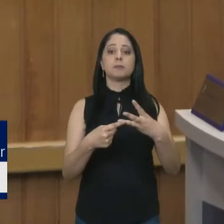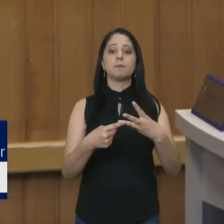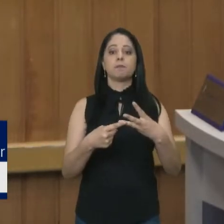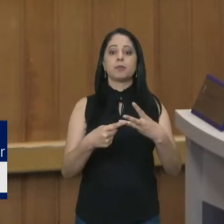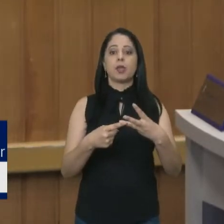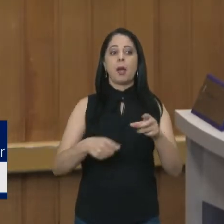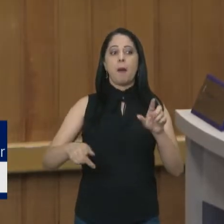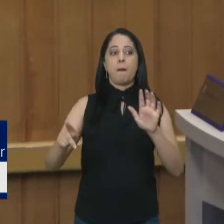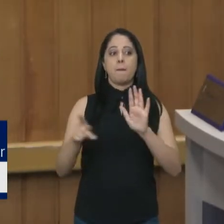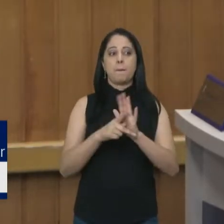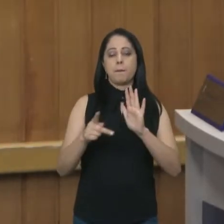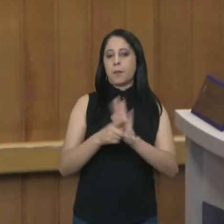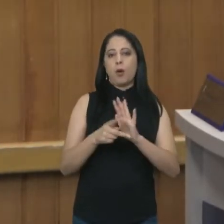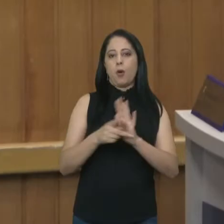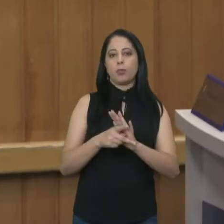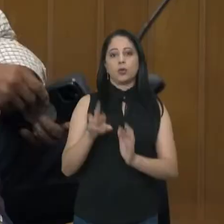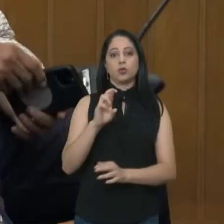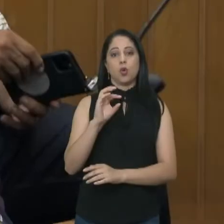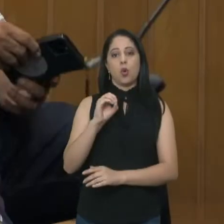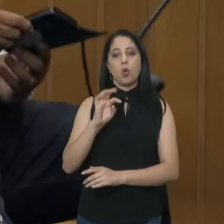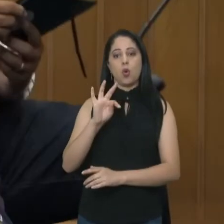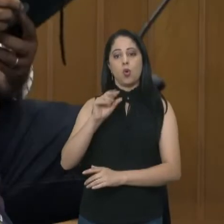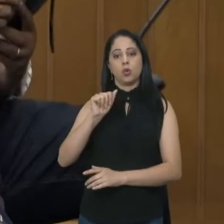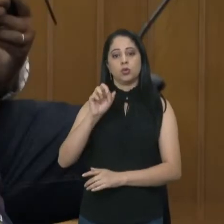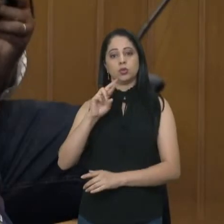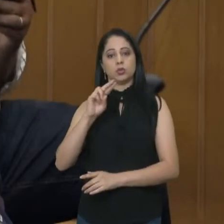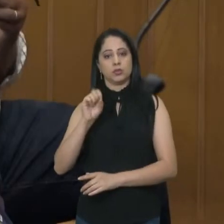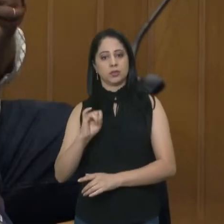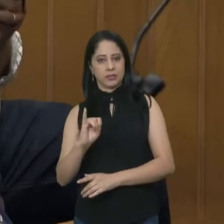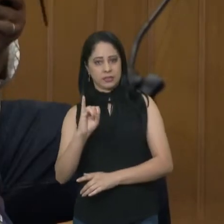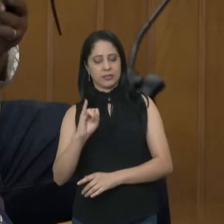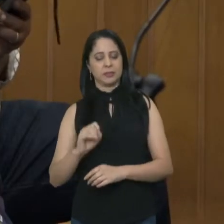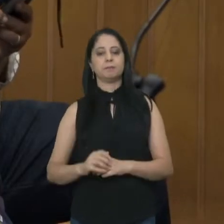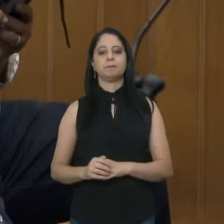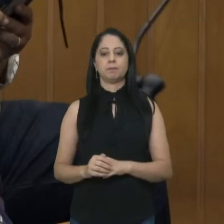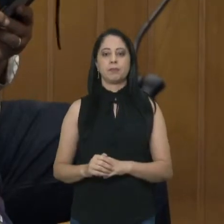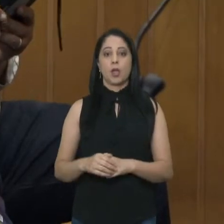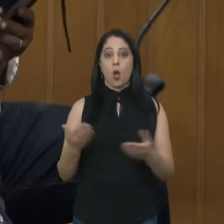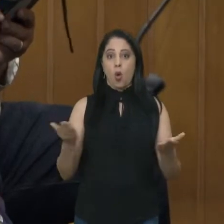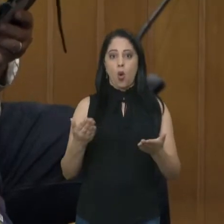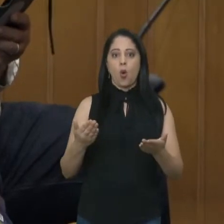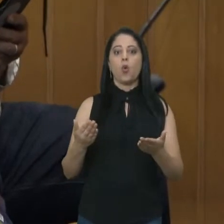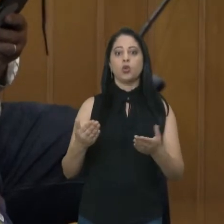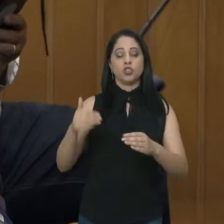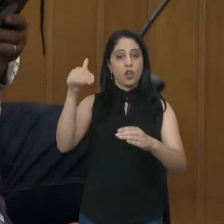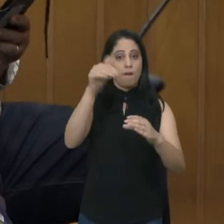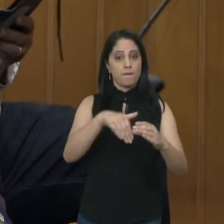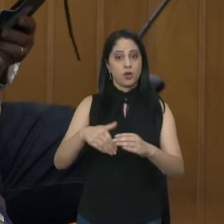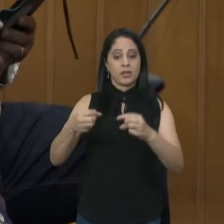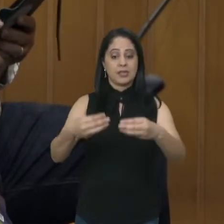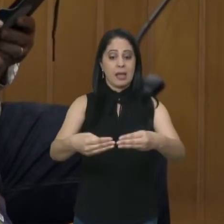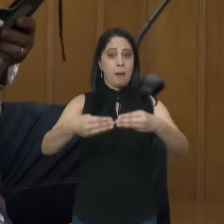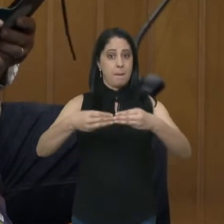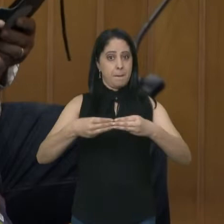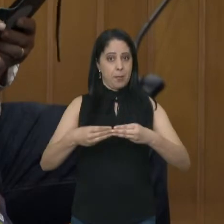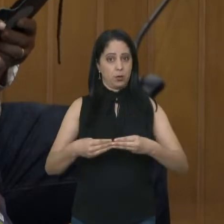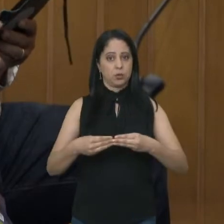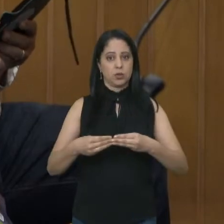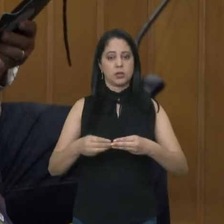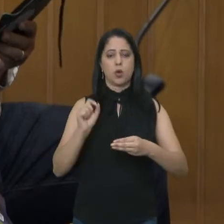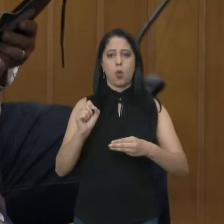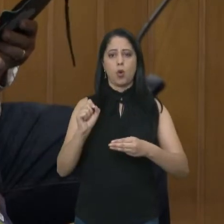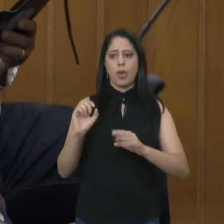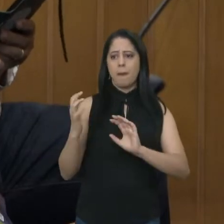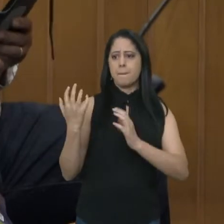aqui na Câmara Municipal hoje. Hoje eu tenho a honra de colocar em votação uma moção, né, para parabenizar os